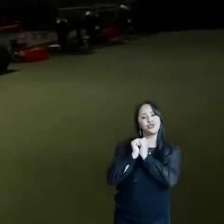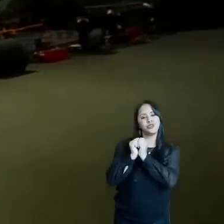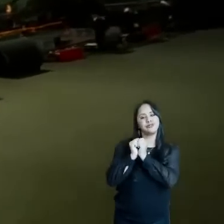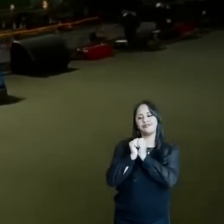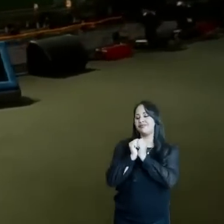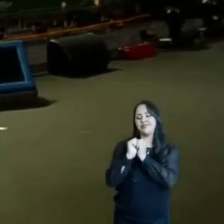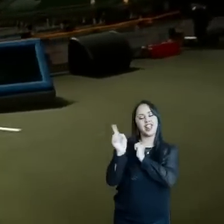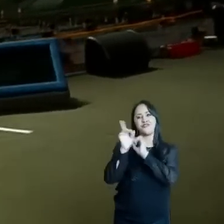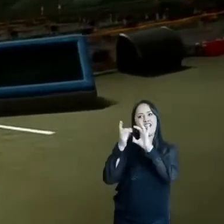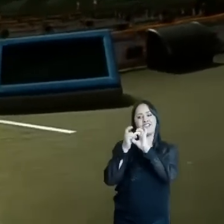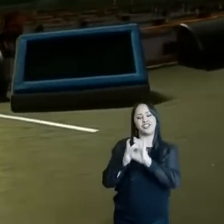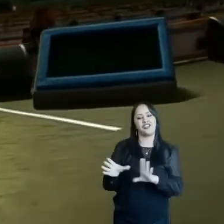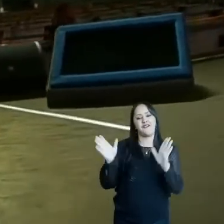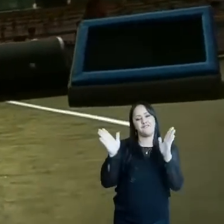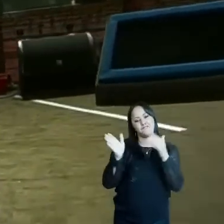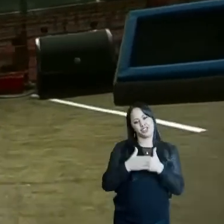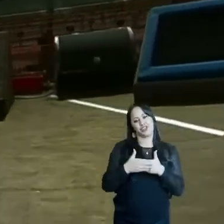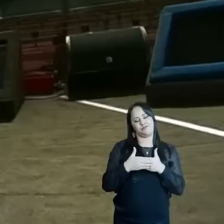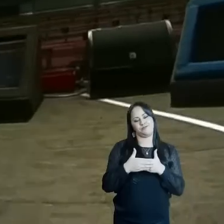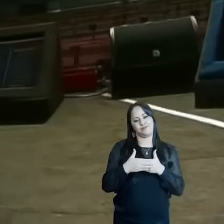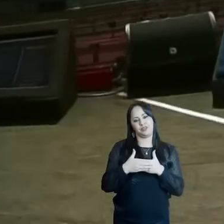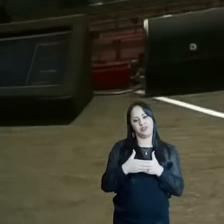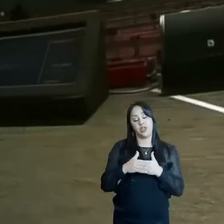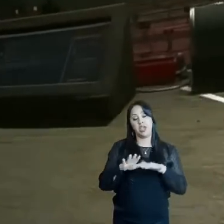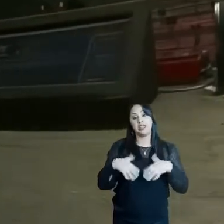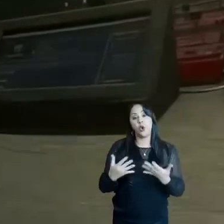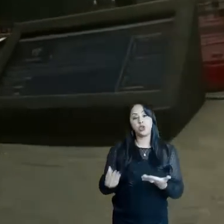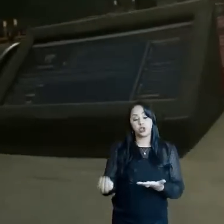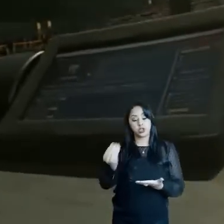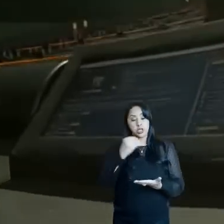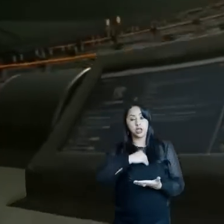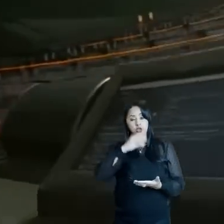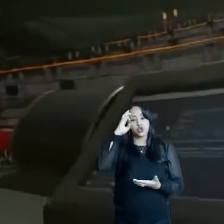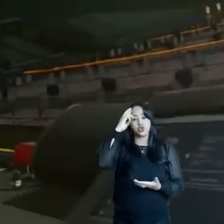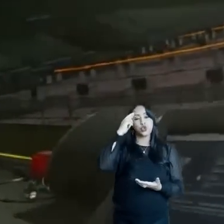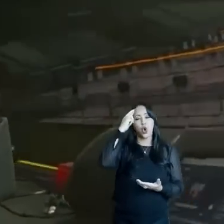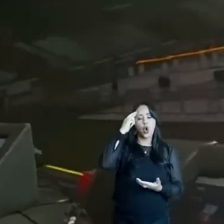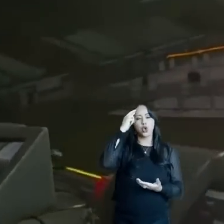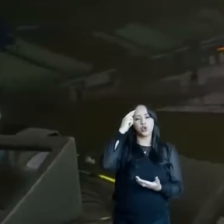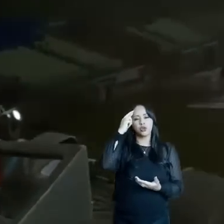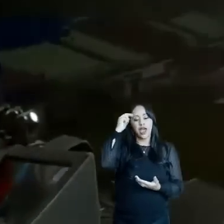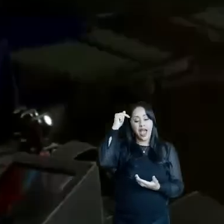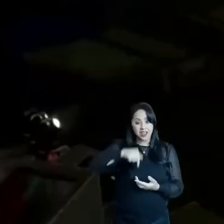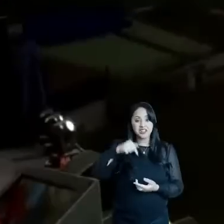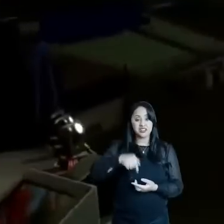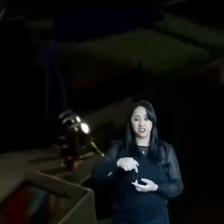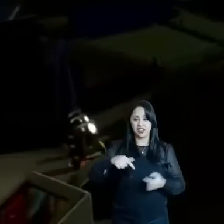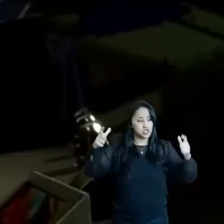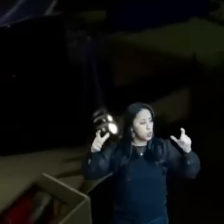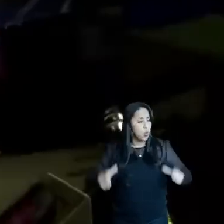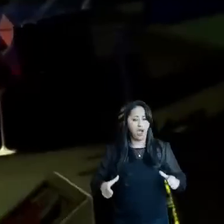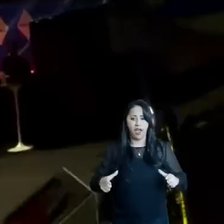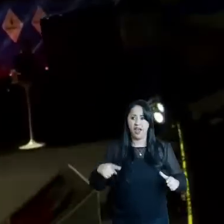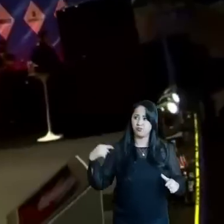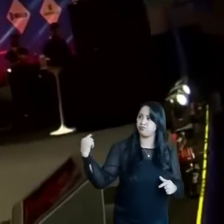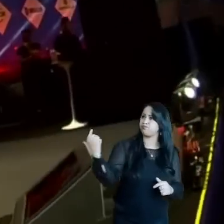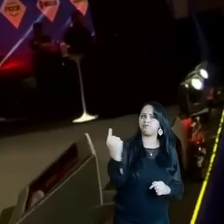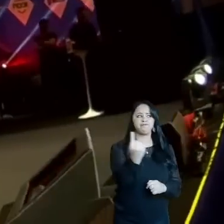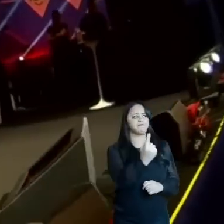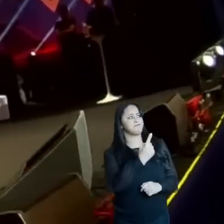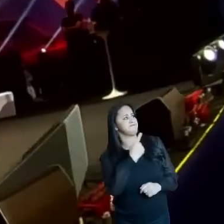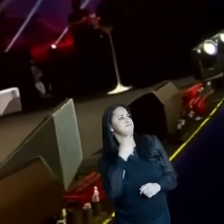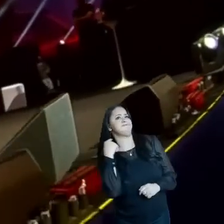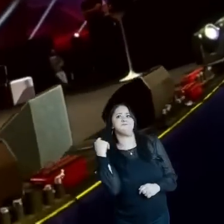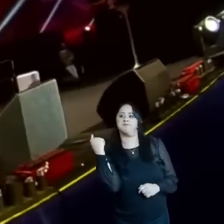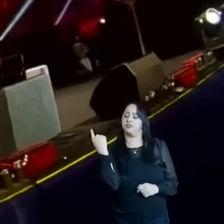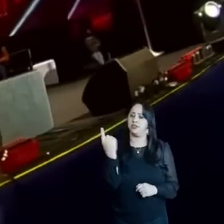Ele não vai deixar fechar. E quando Deus colocou o sonho disso aqui, Quando Deus colocou o sonho dessa estrutura,